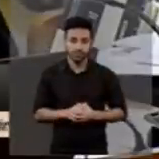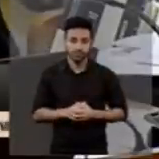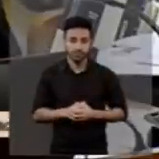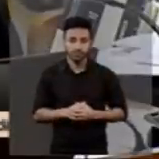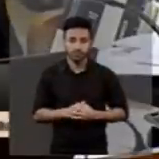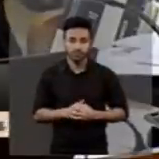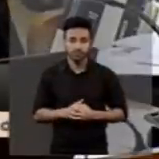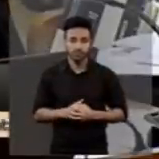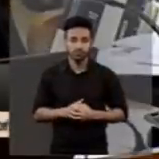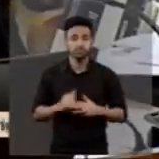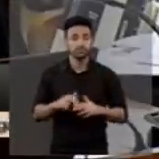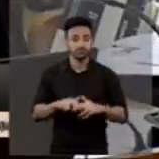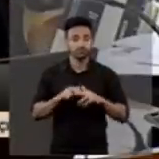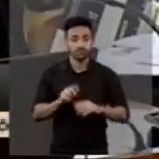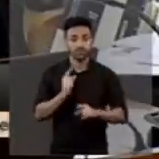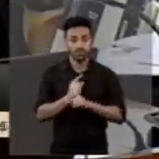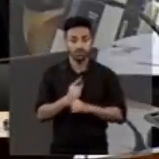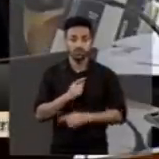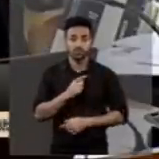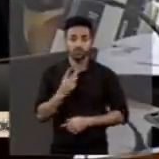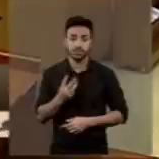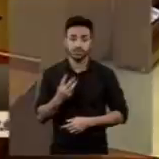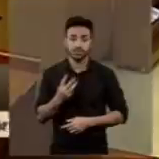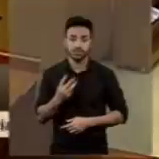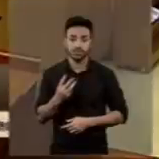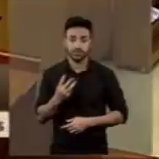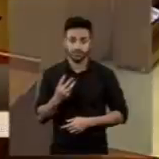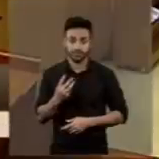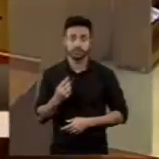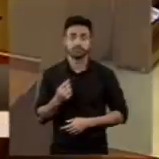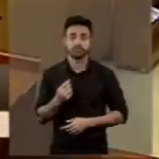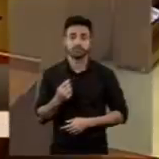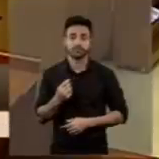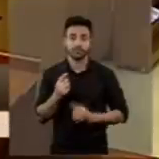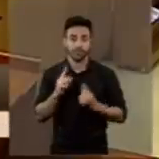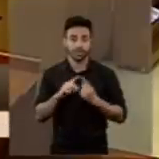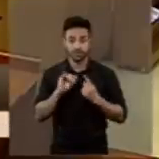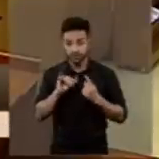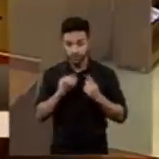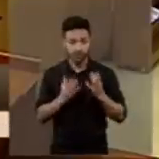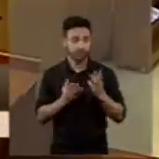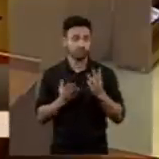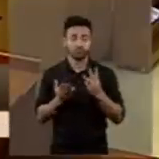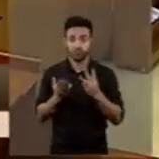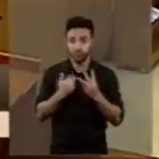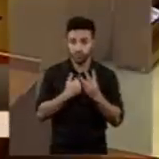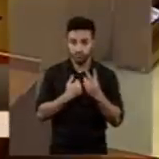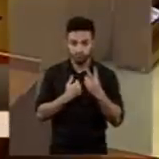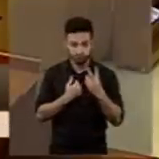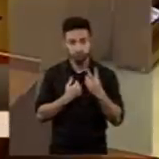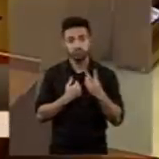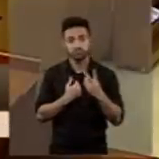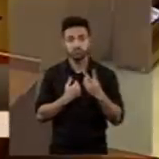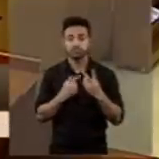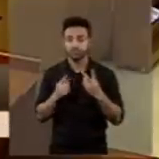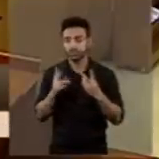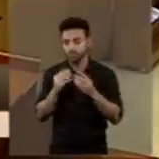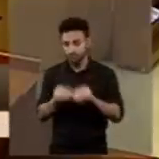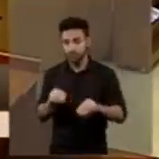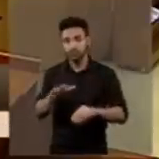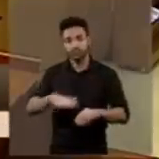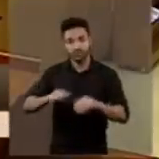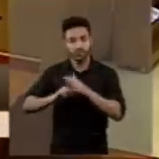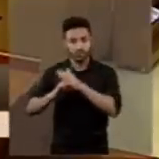acessória. São três as hipóteses. Uma delas impugnada afeta o mercado, porque, obviamente,